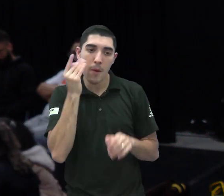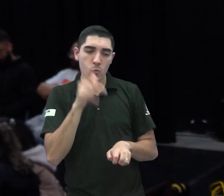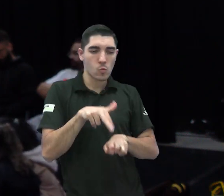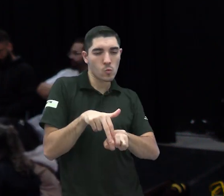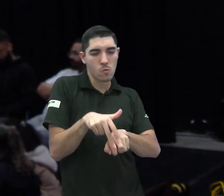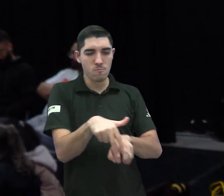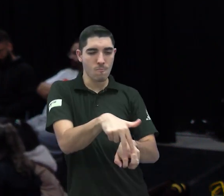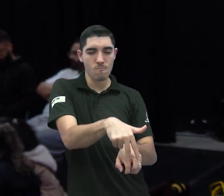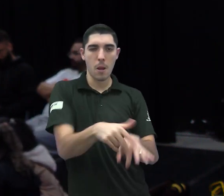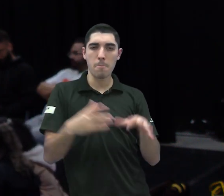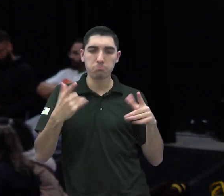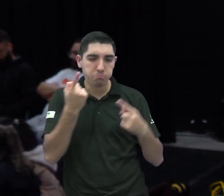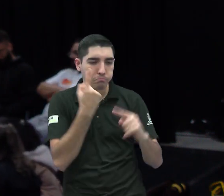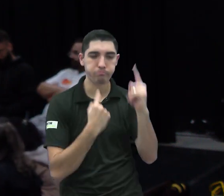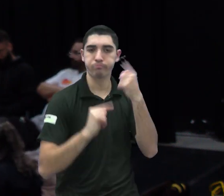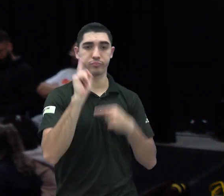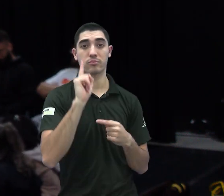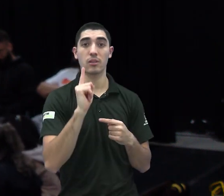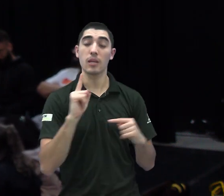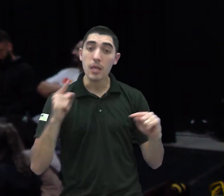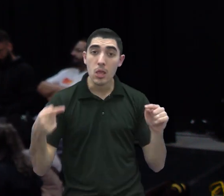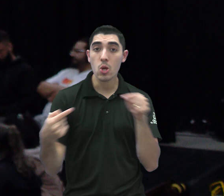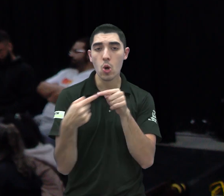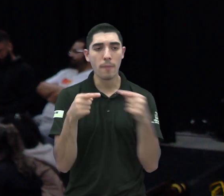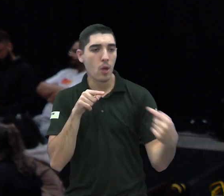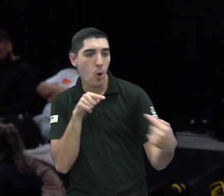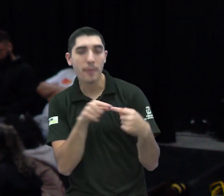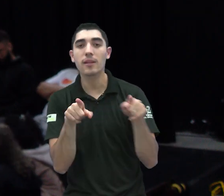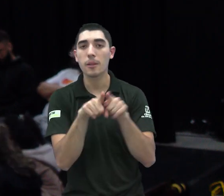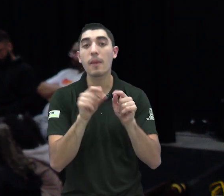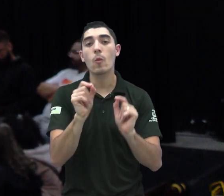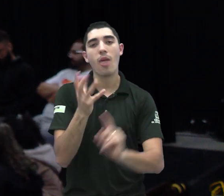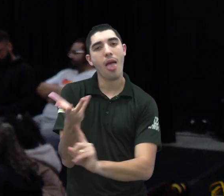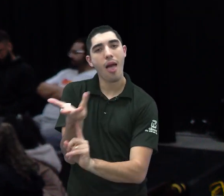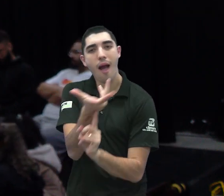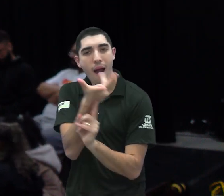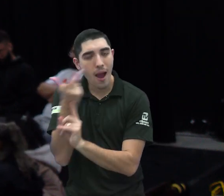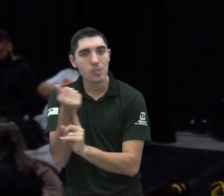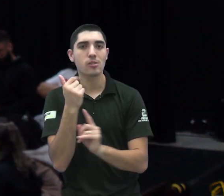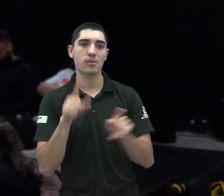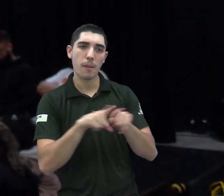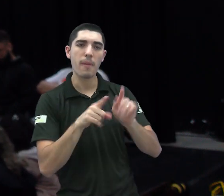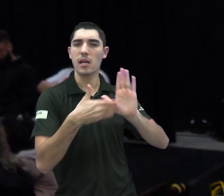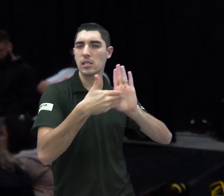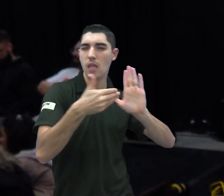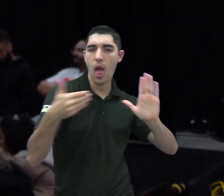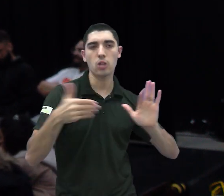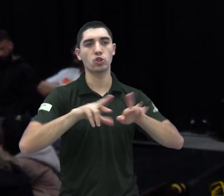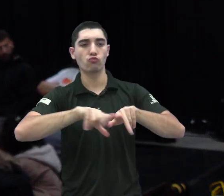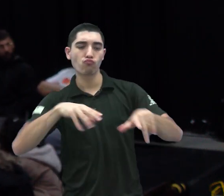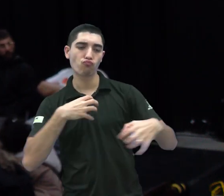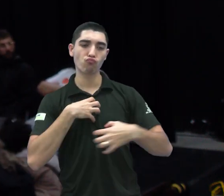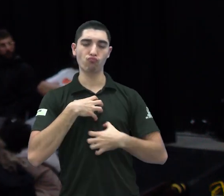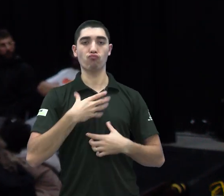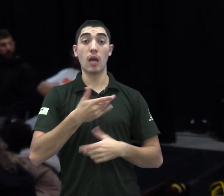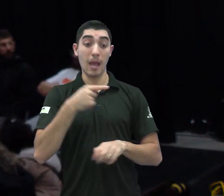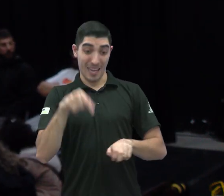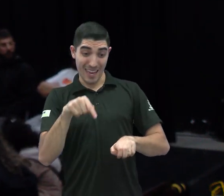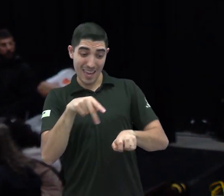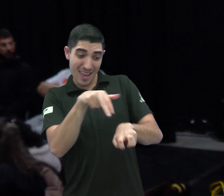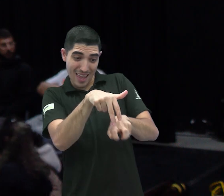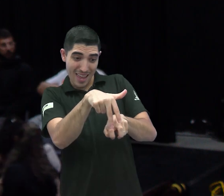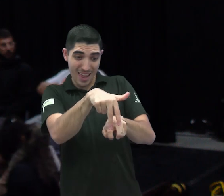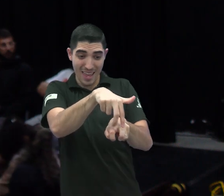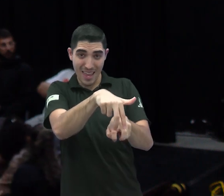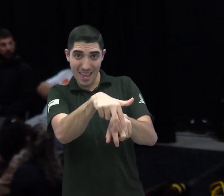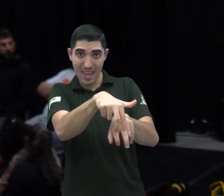o máximo de eficiência. E juntando isso com as perspectivas artísticas e plásticas que a gente pode pensar também sobre isso, que são